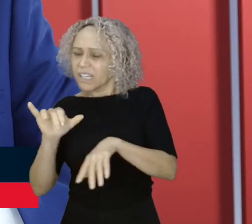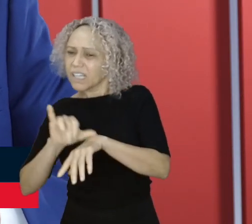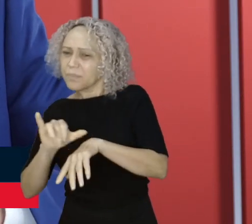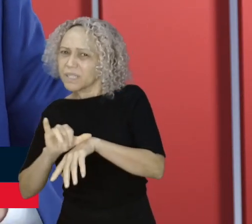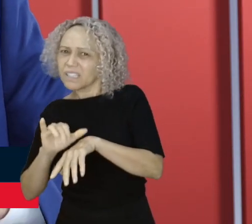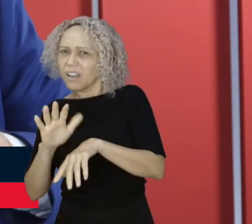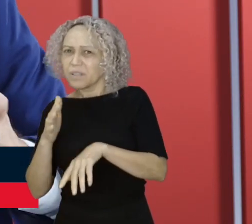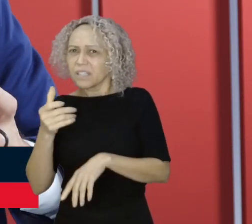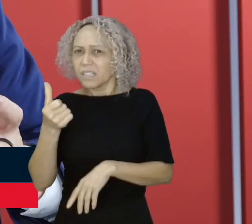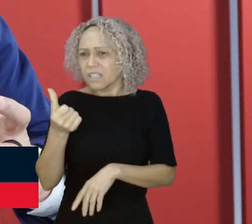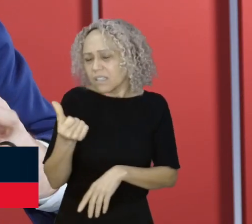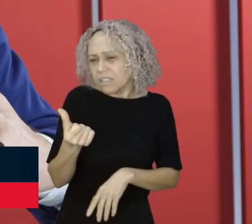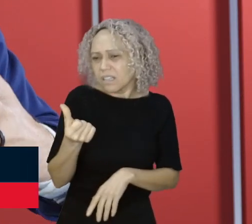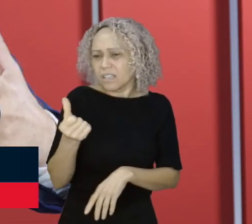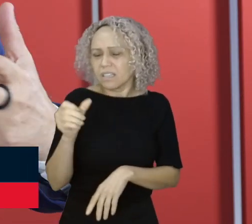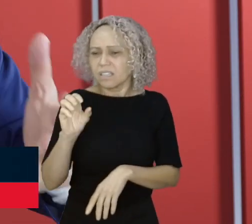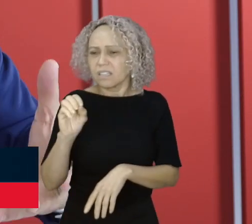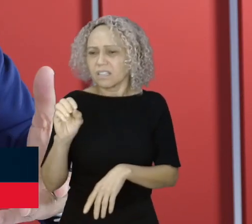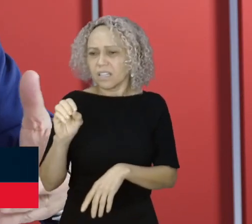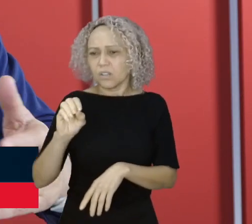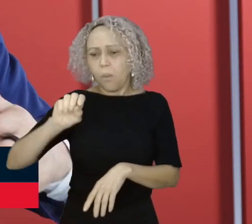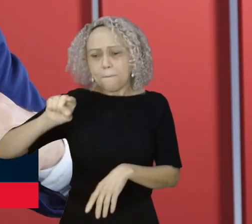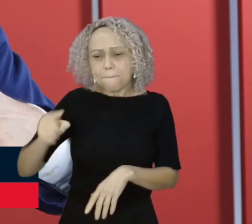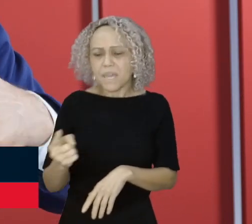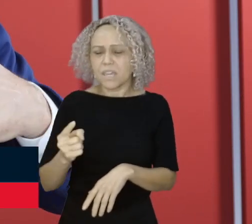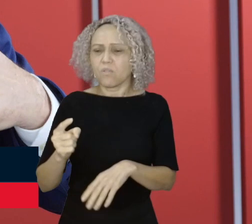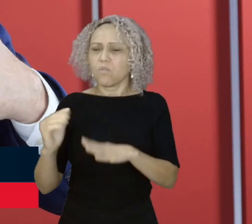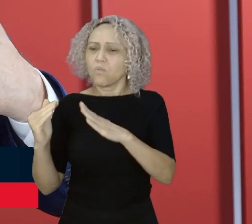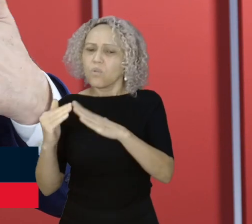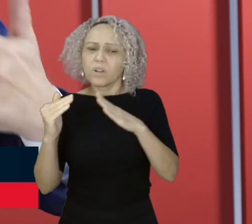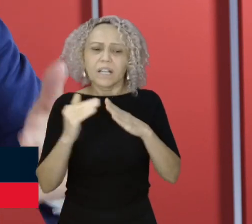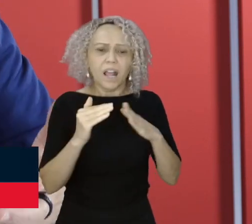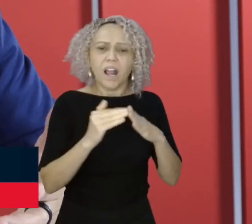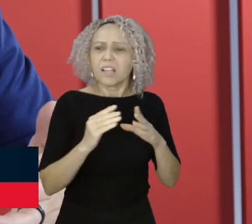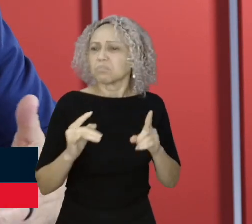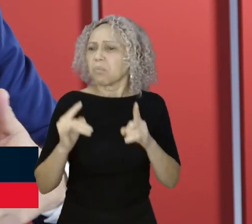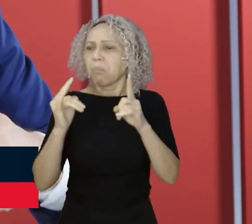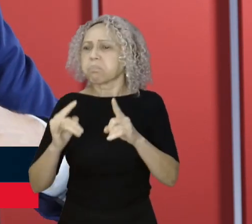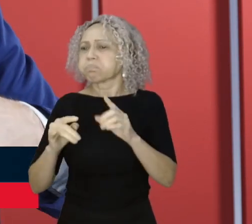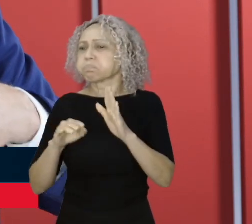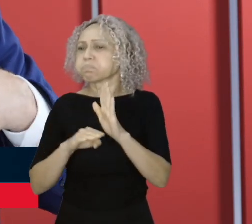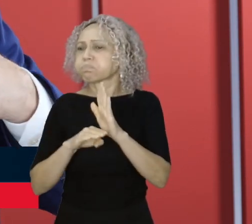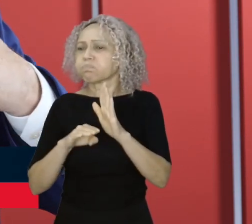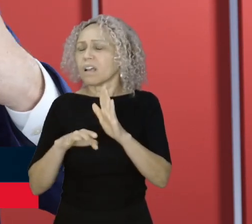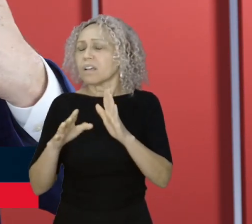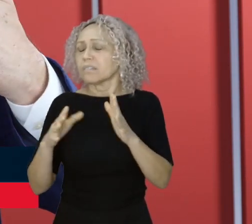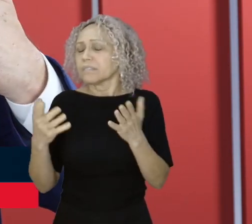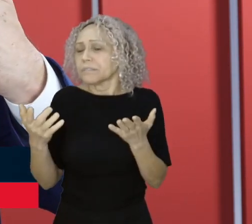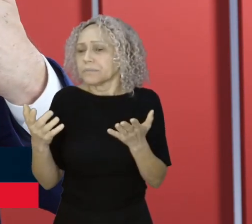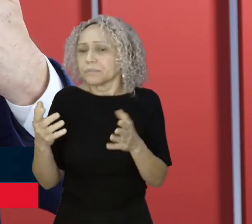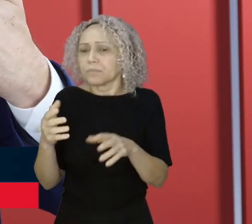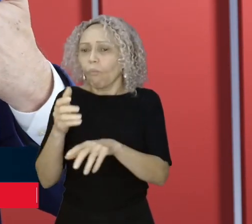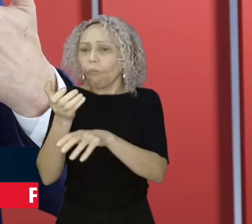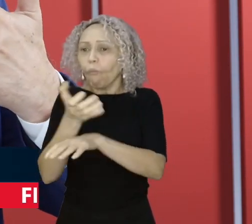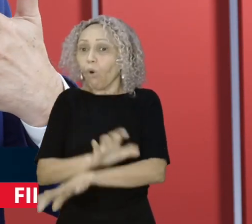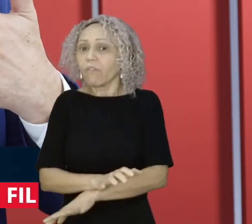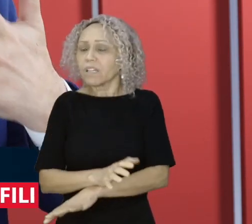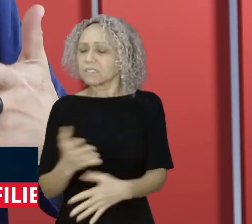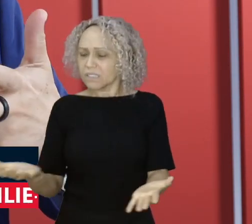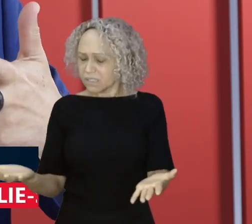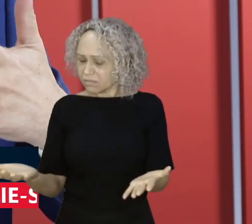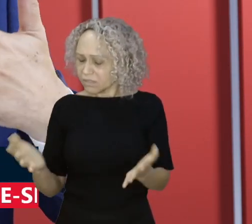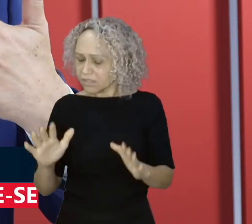movimentos sociais de moradia, movimento União de Moradia, movimento Central dos Movimentos Populares, movimento de moradia,